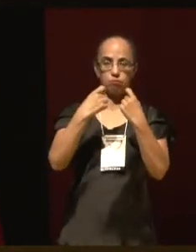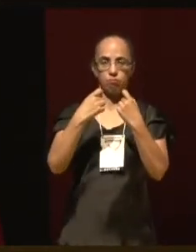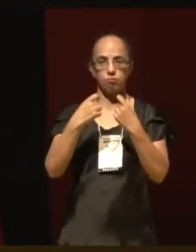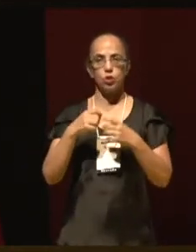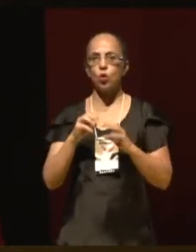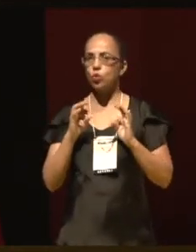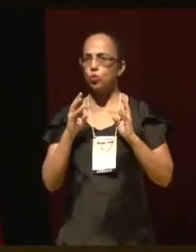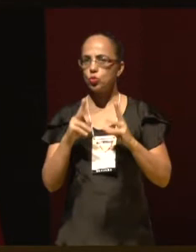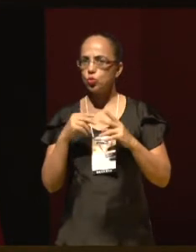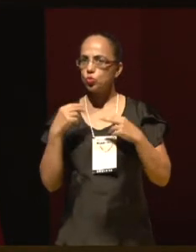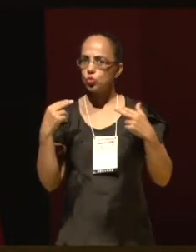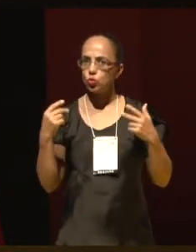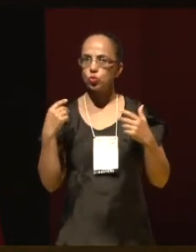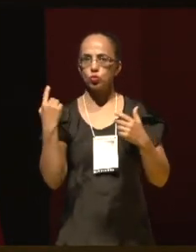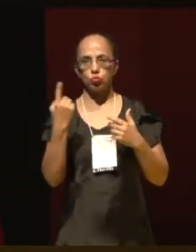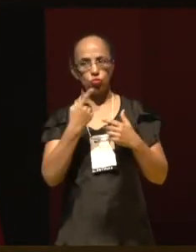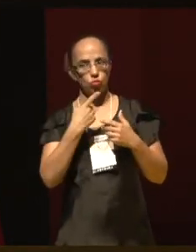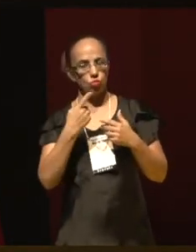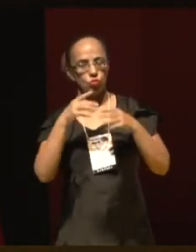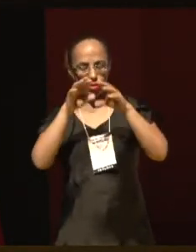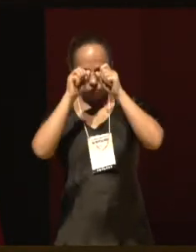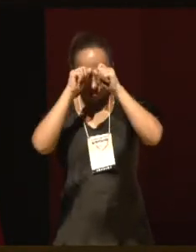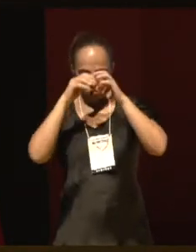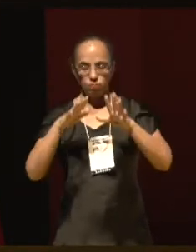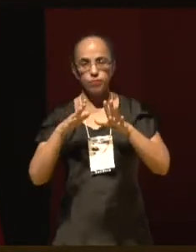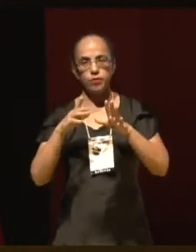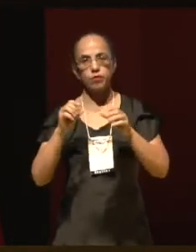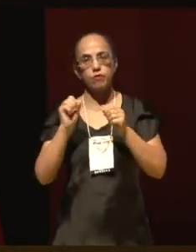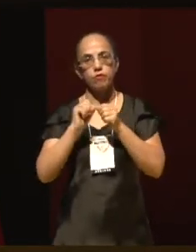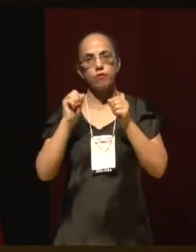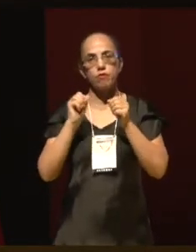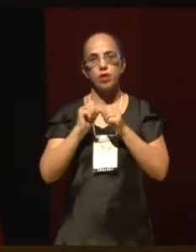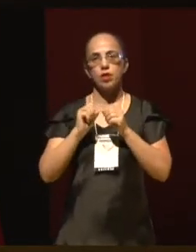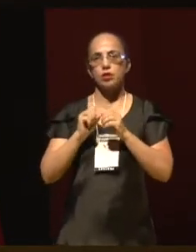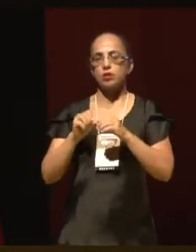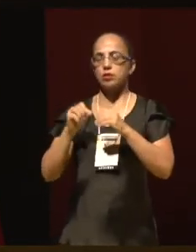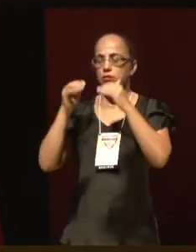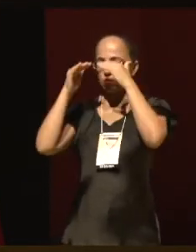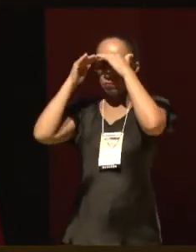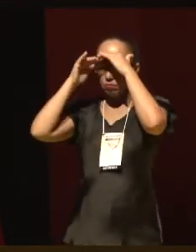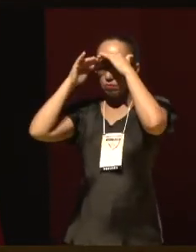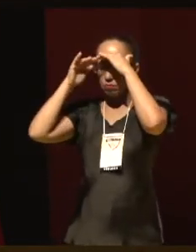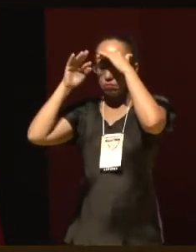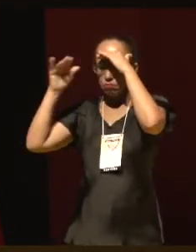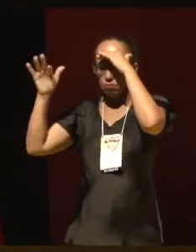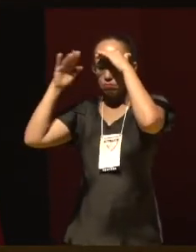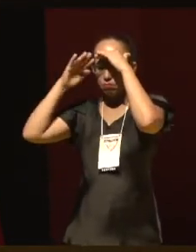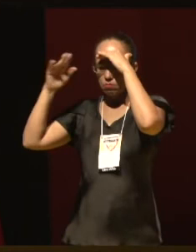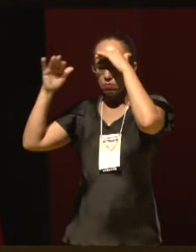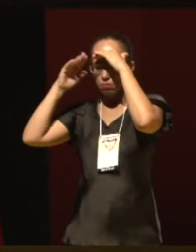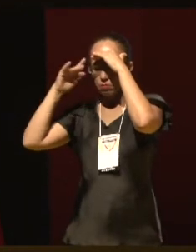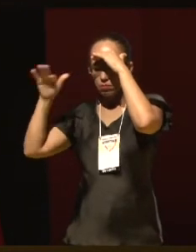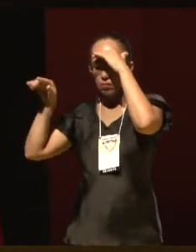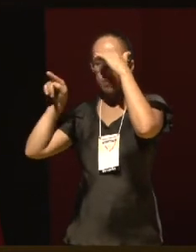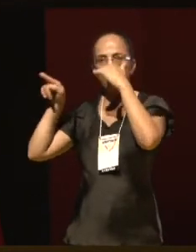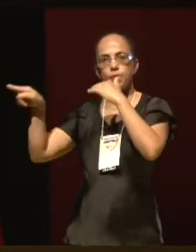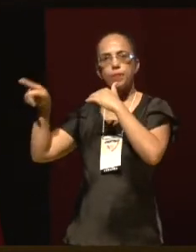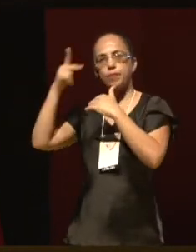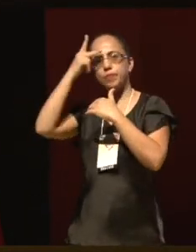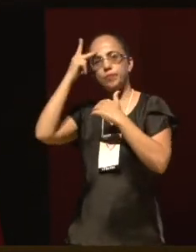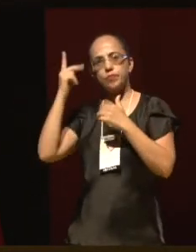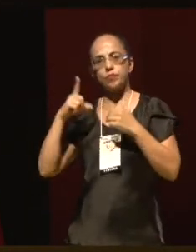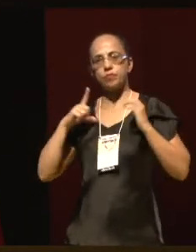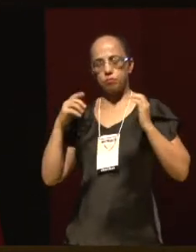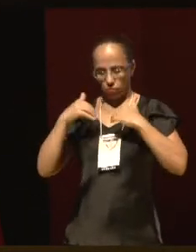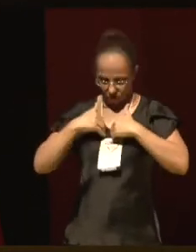espíritas são as vibrações aos portadores de transtornos. A que me refiro? Vamos a